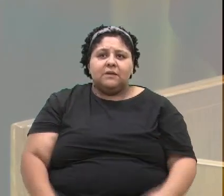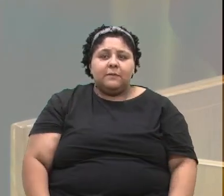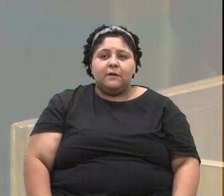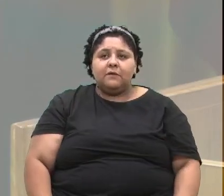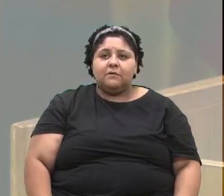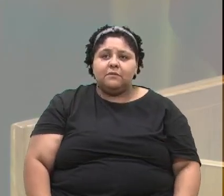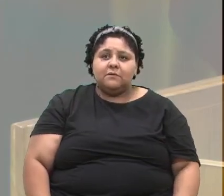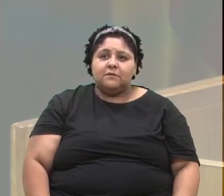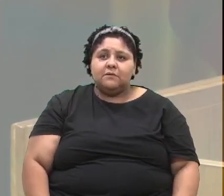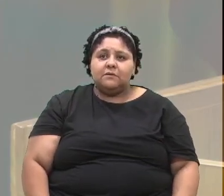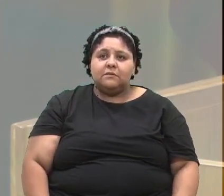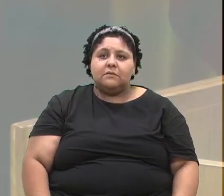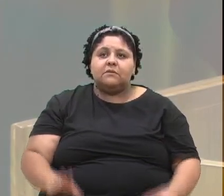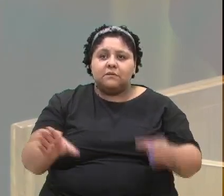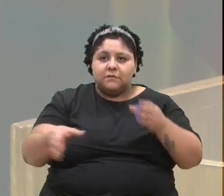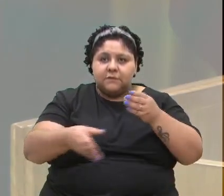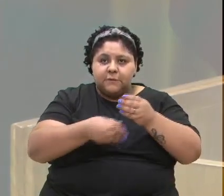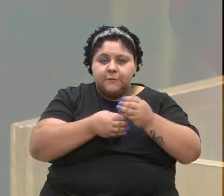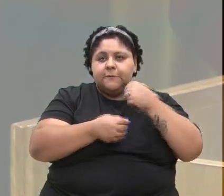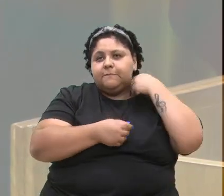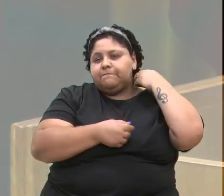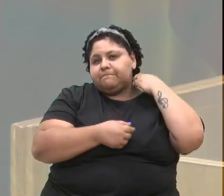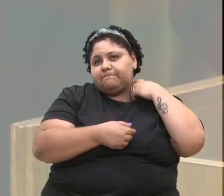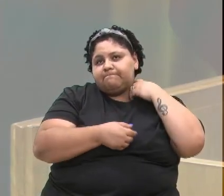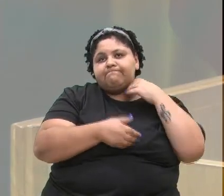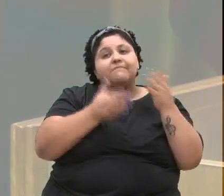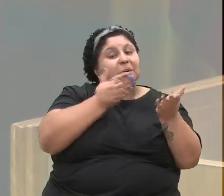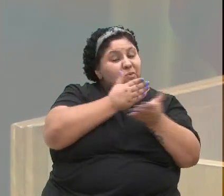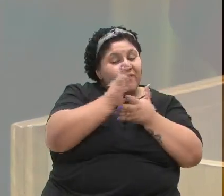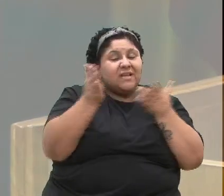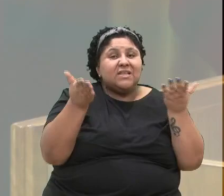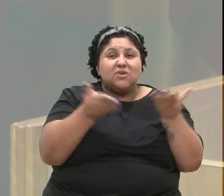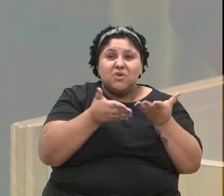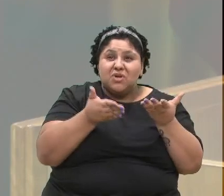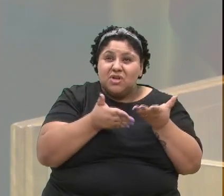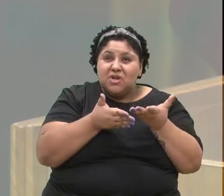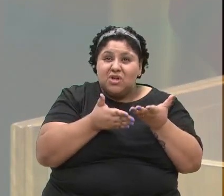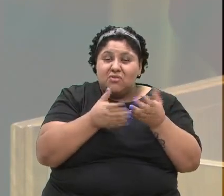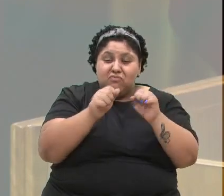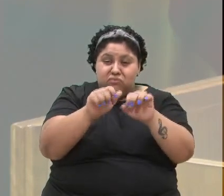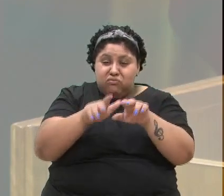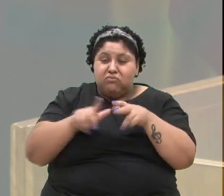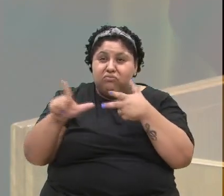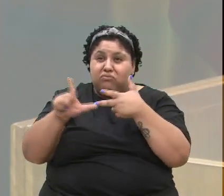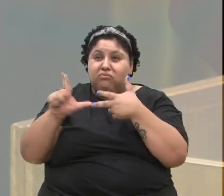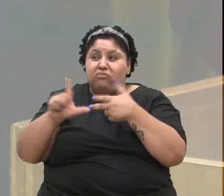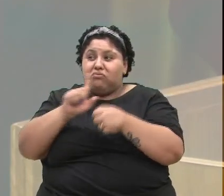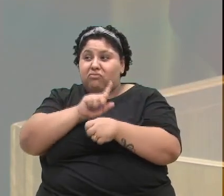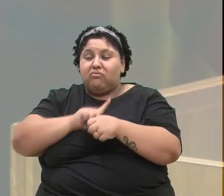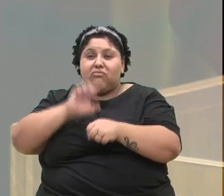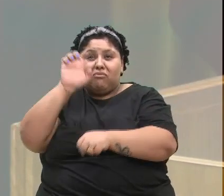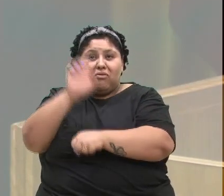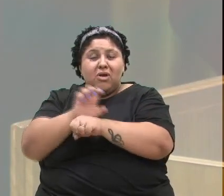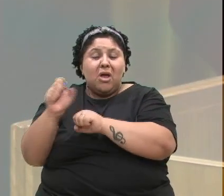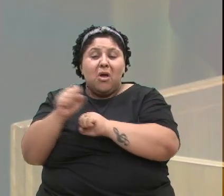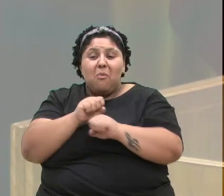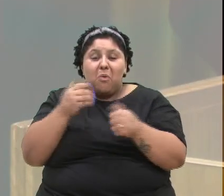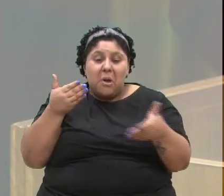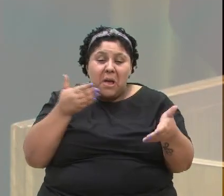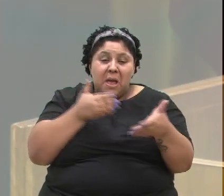esse incremento se caso ser aprovado hoje na Câmara Legislativa do Governo do Estado poderá